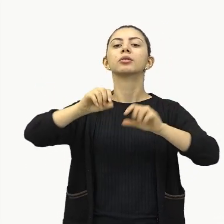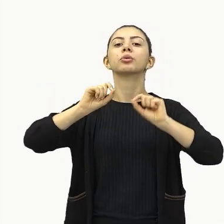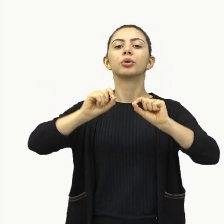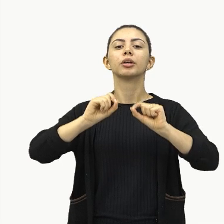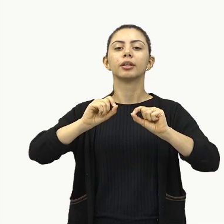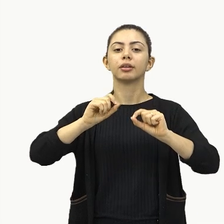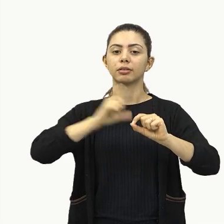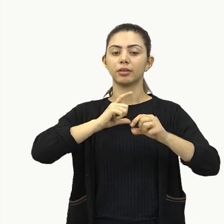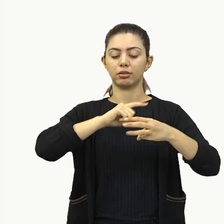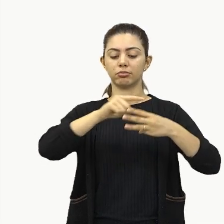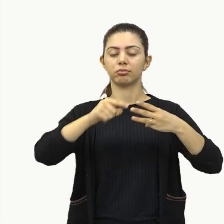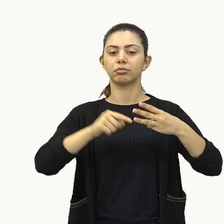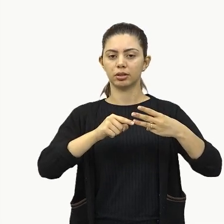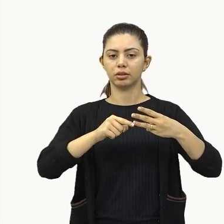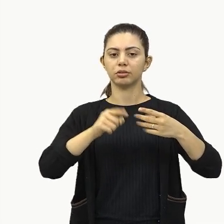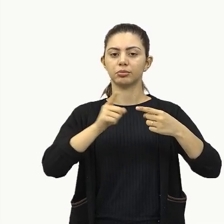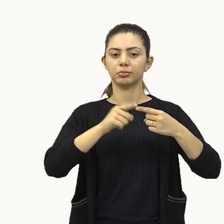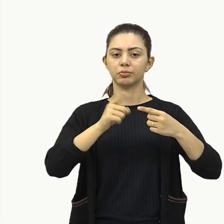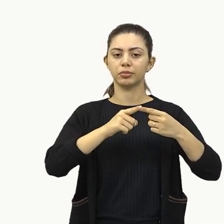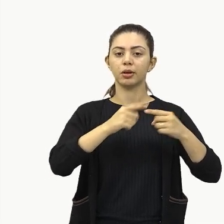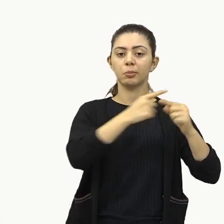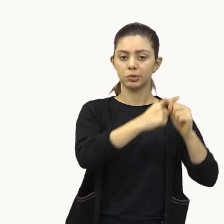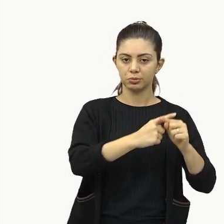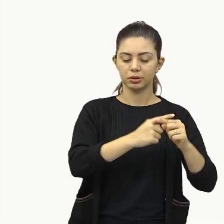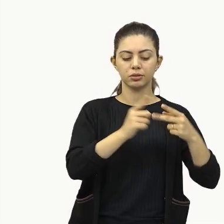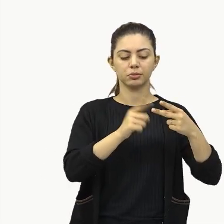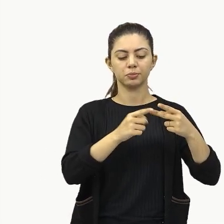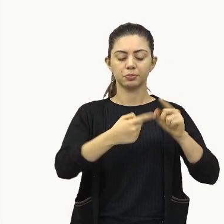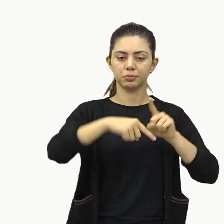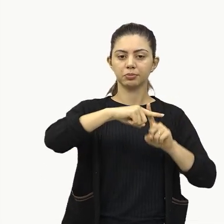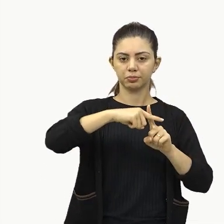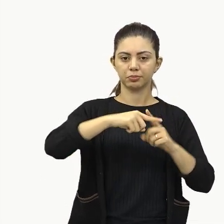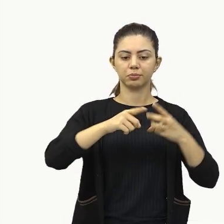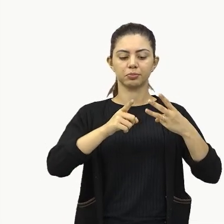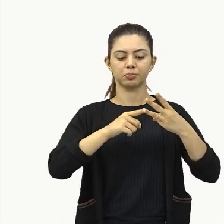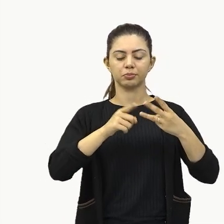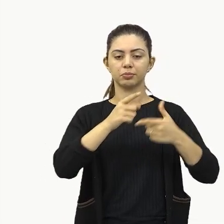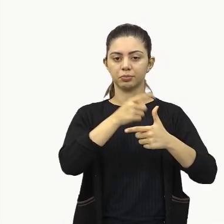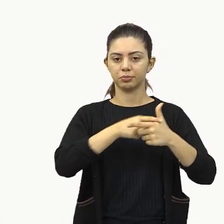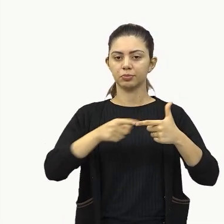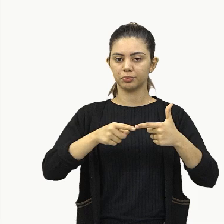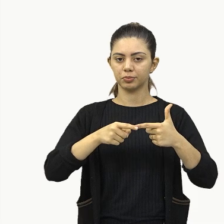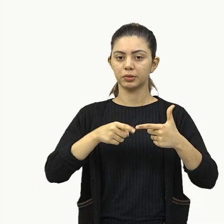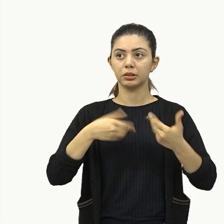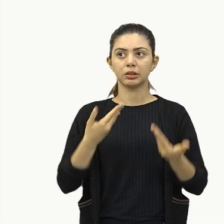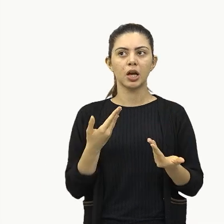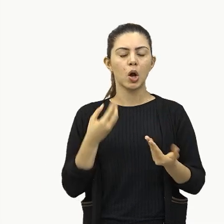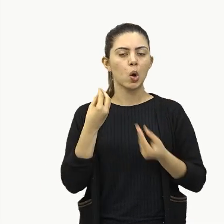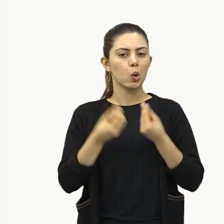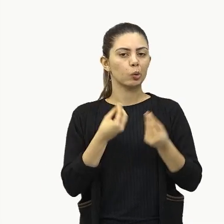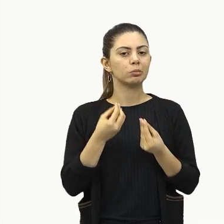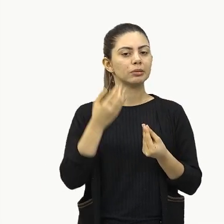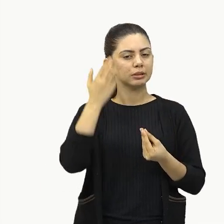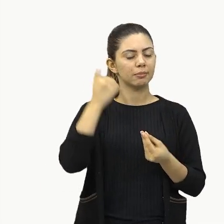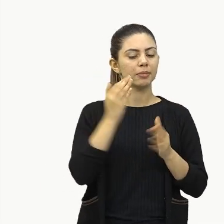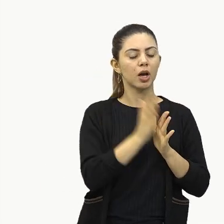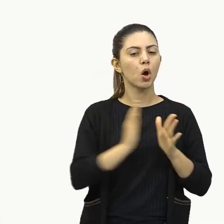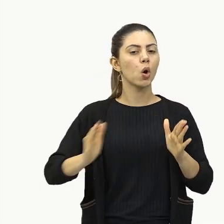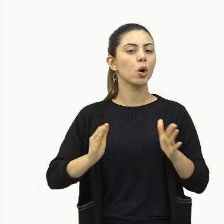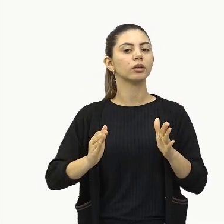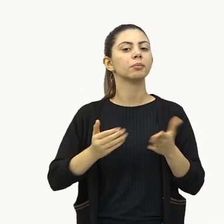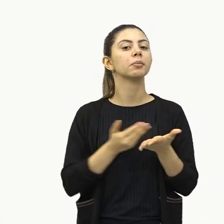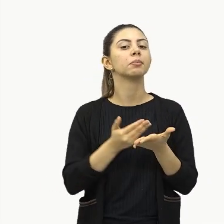aí 3 operações. Nós temos a multiplicação, nós temos a adição e temos a divisão. Nós começamos a trabalhar por